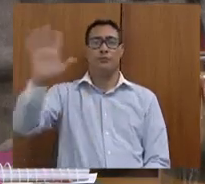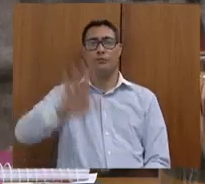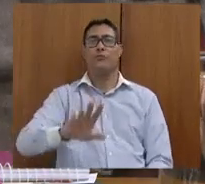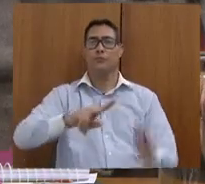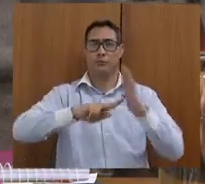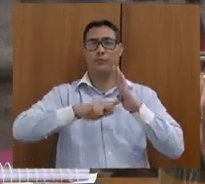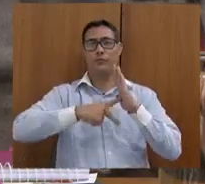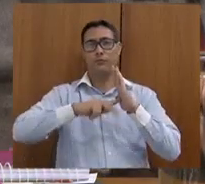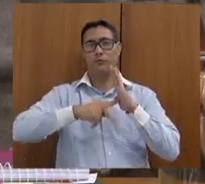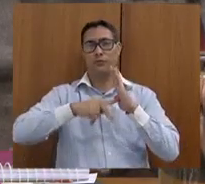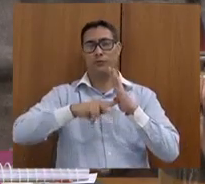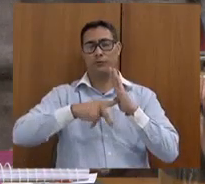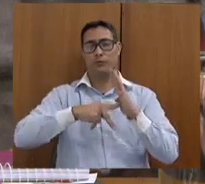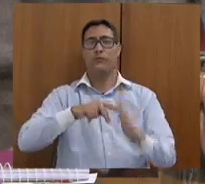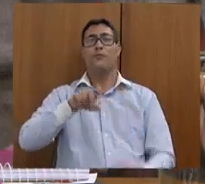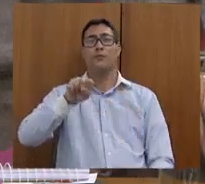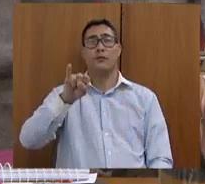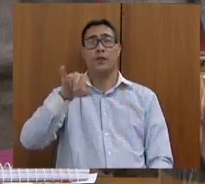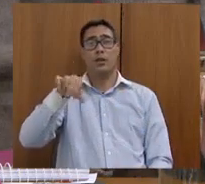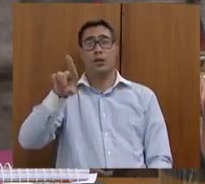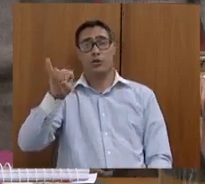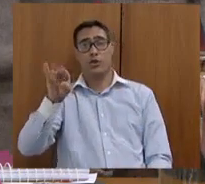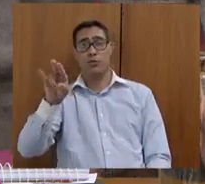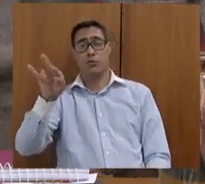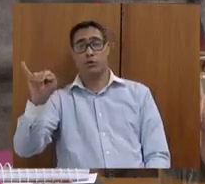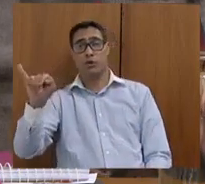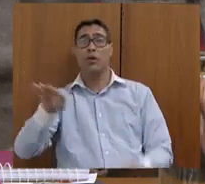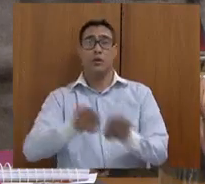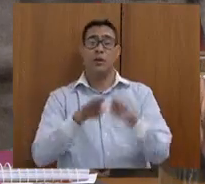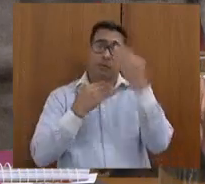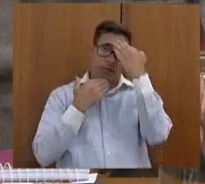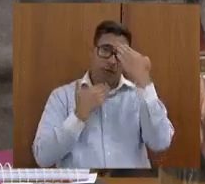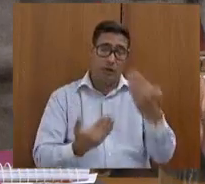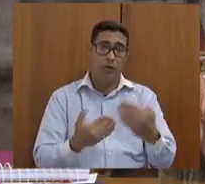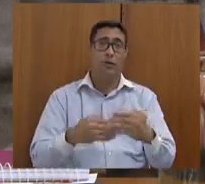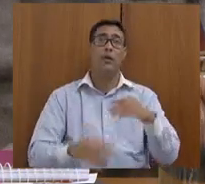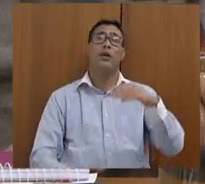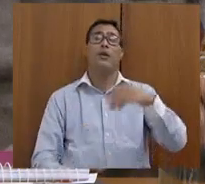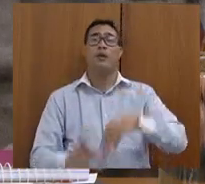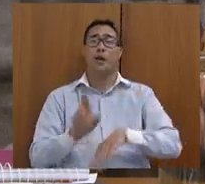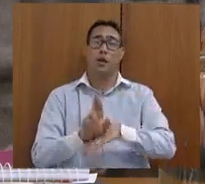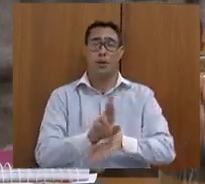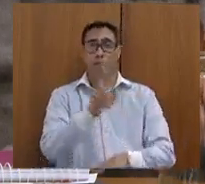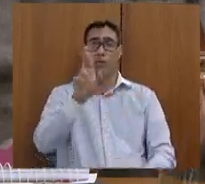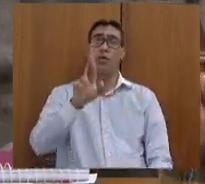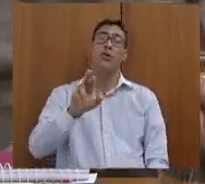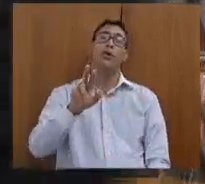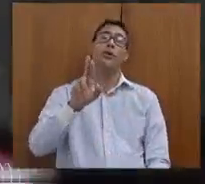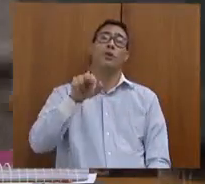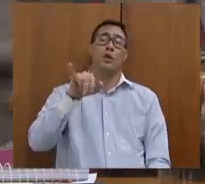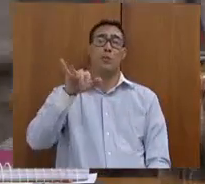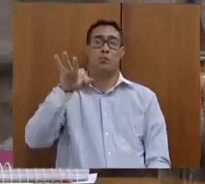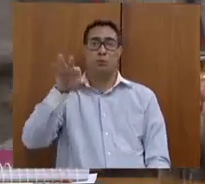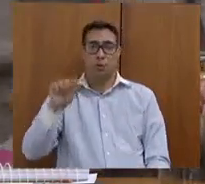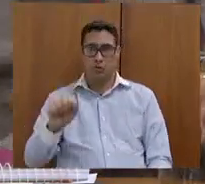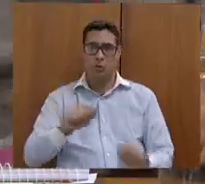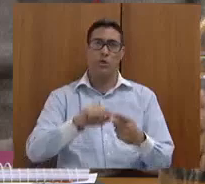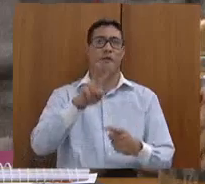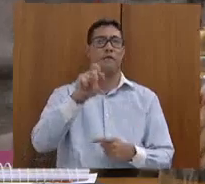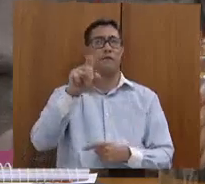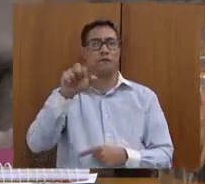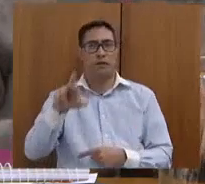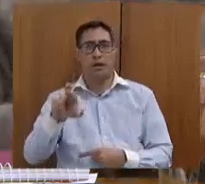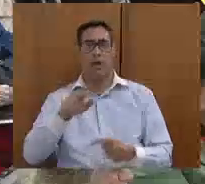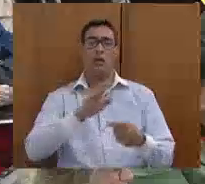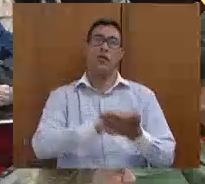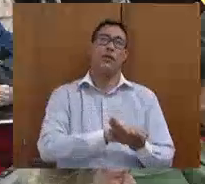é me permita também agradecer a presença do reitor da unimontes Wagner de Paula a reitora da